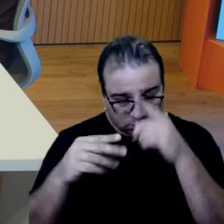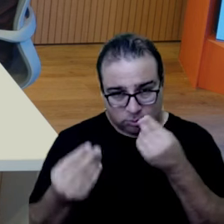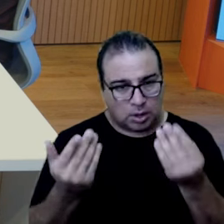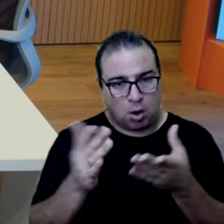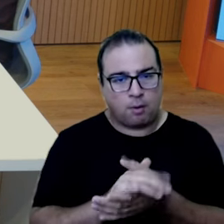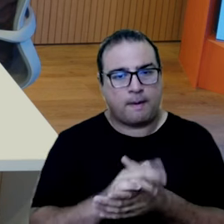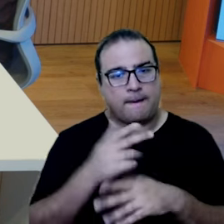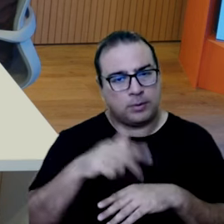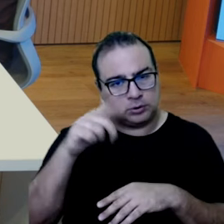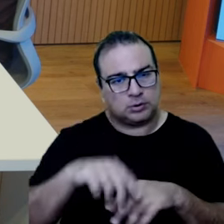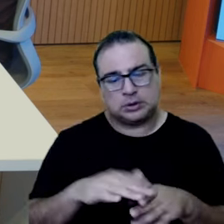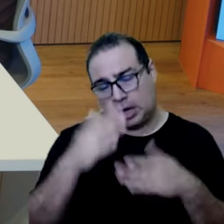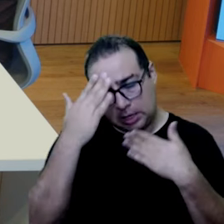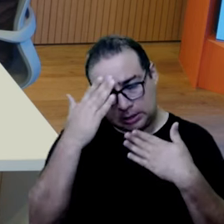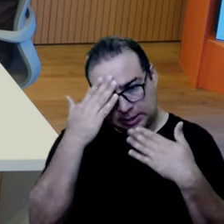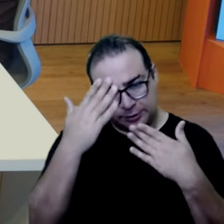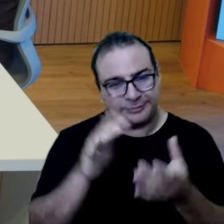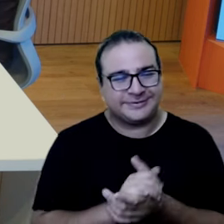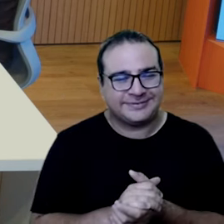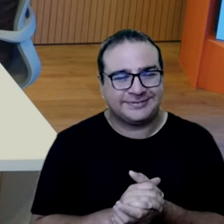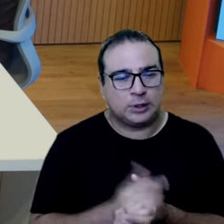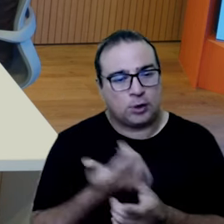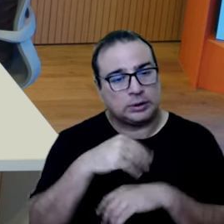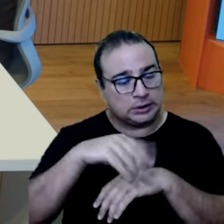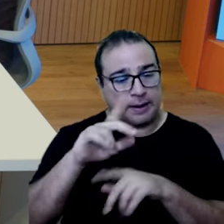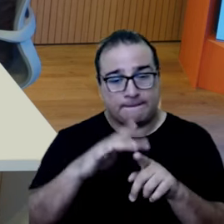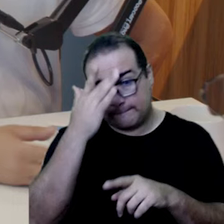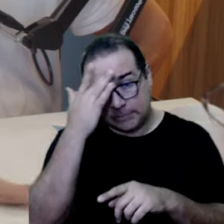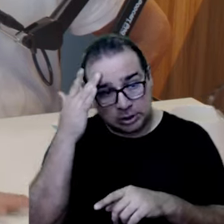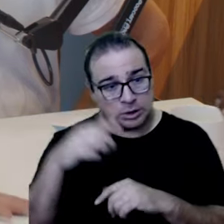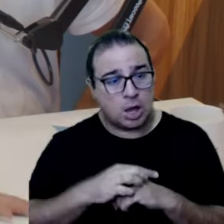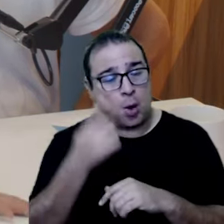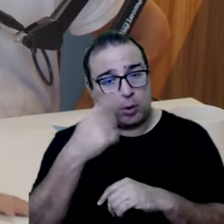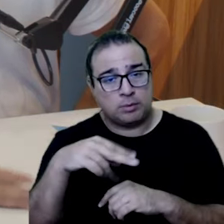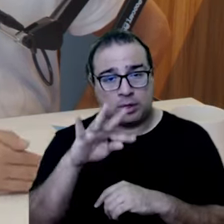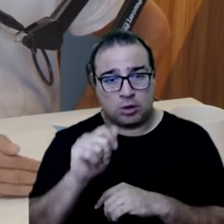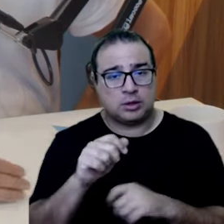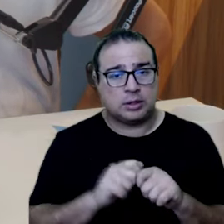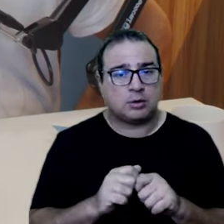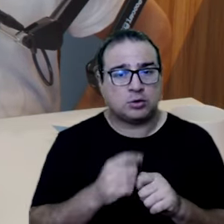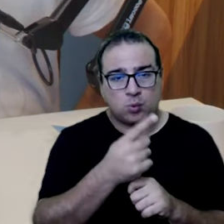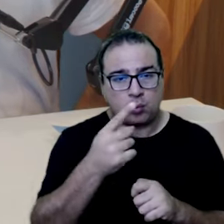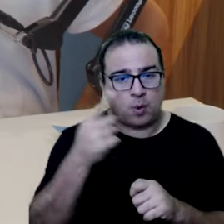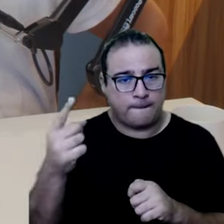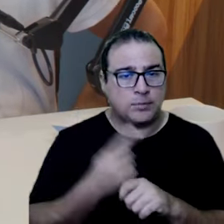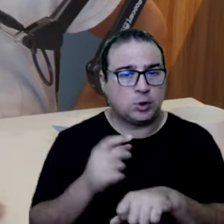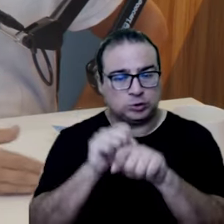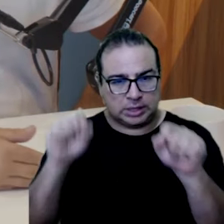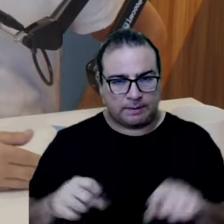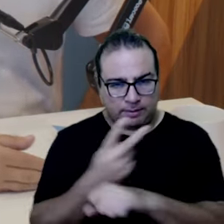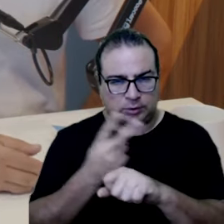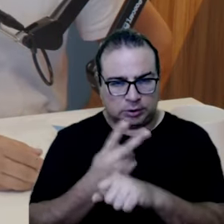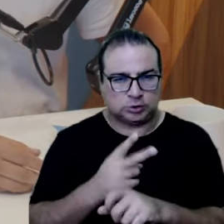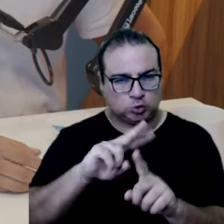tem como mais uma vez agradeço uma outra dica nesse sentido é se a pessoa tiver a última nota que ela emitiu ir de um a um porque o sistema vai voltar